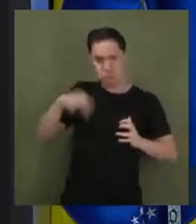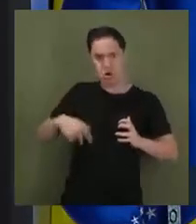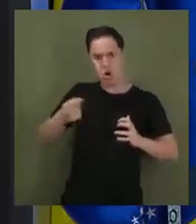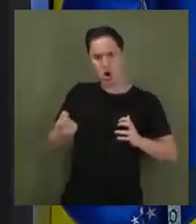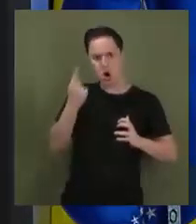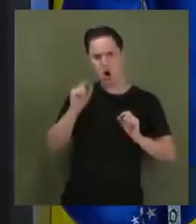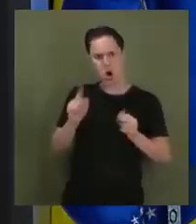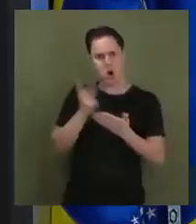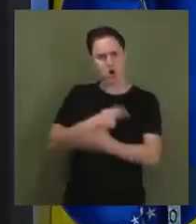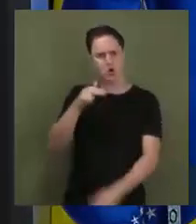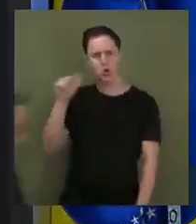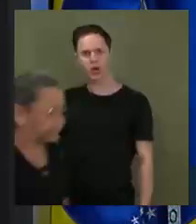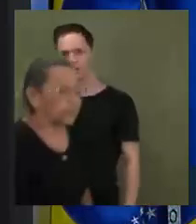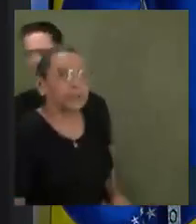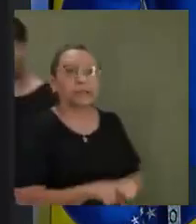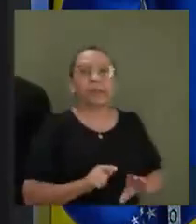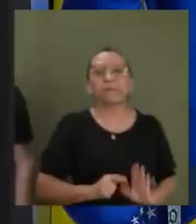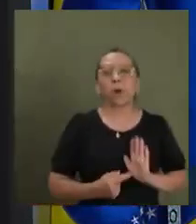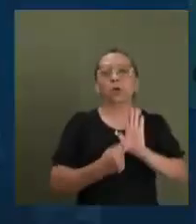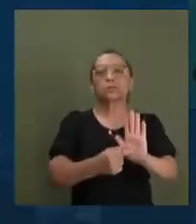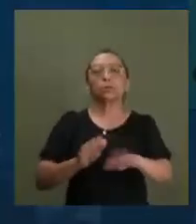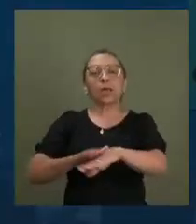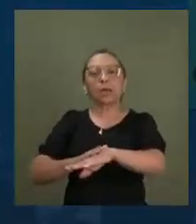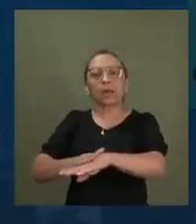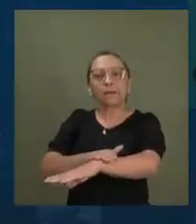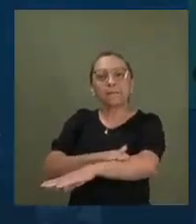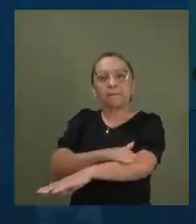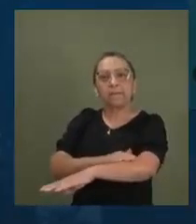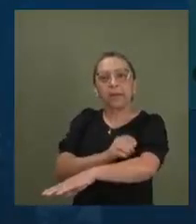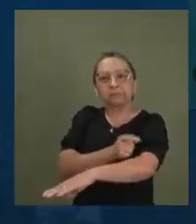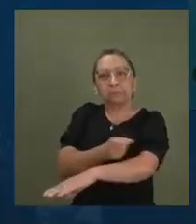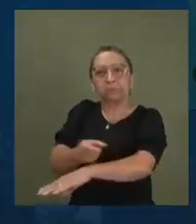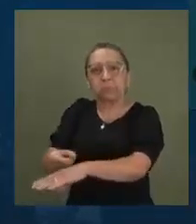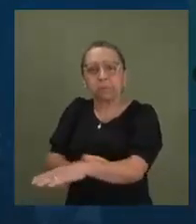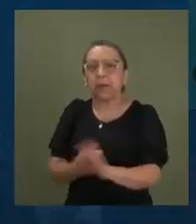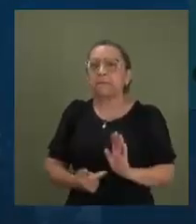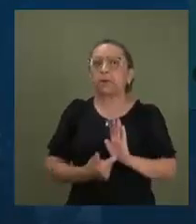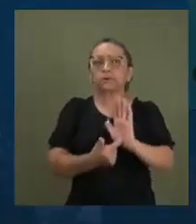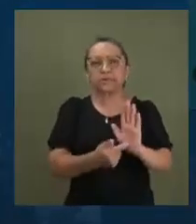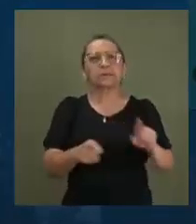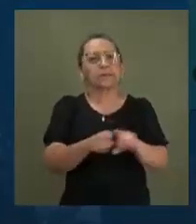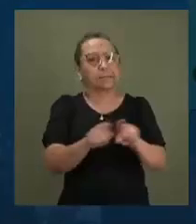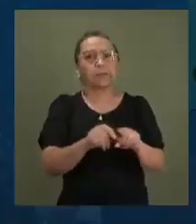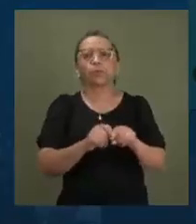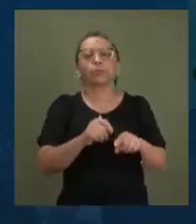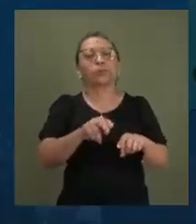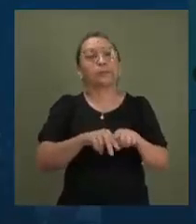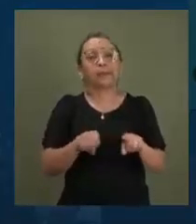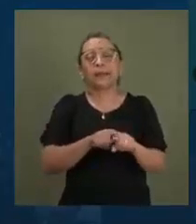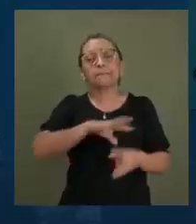visto. Aqui lesões de pele, mostrando também infiltrações e proteína spike na